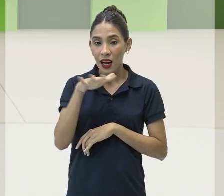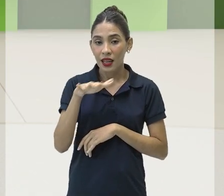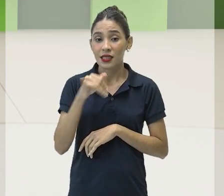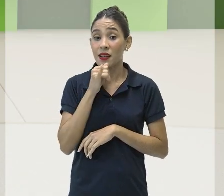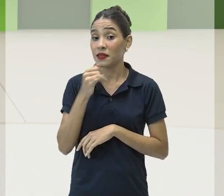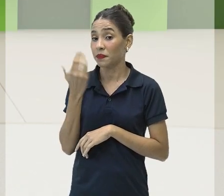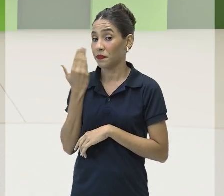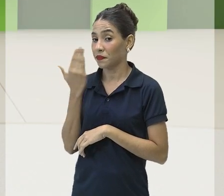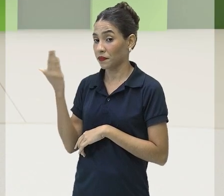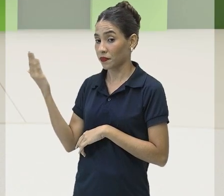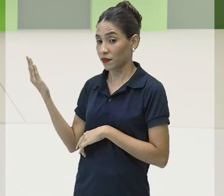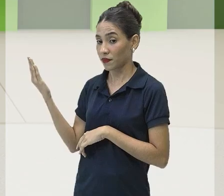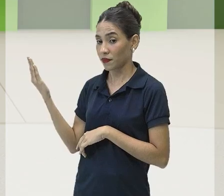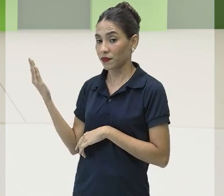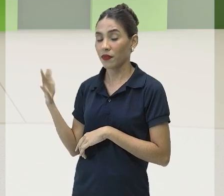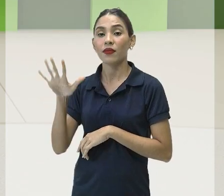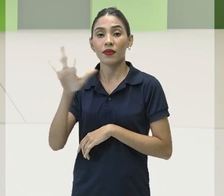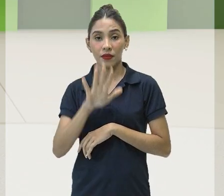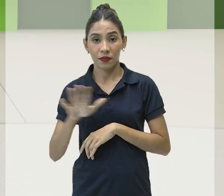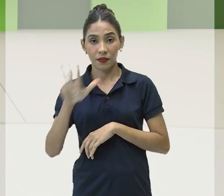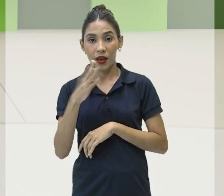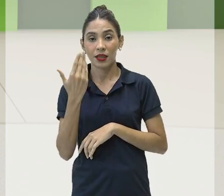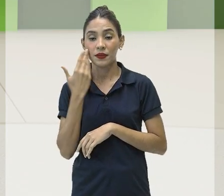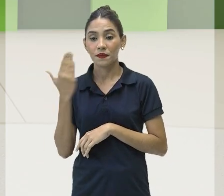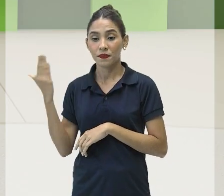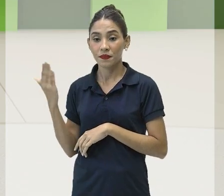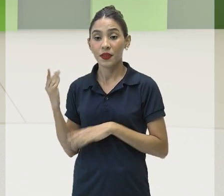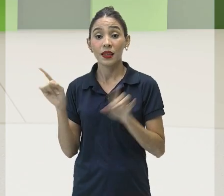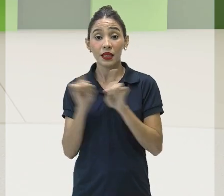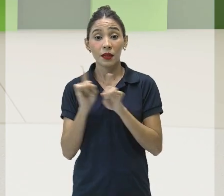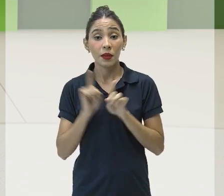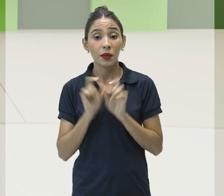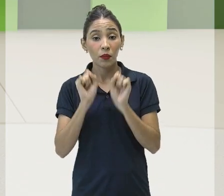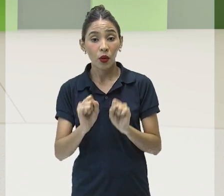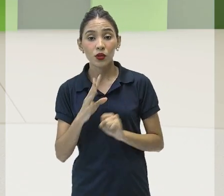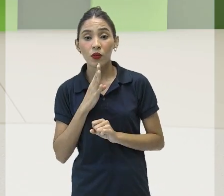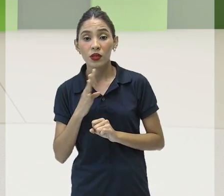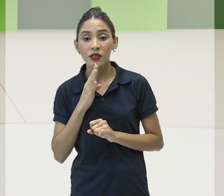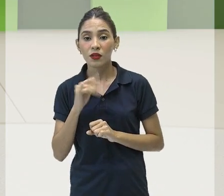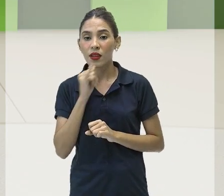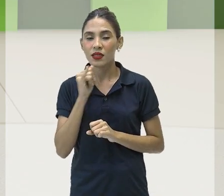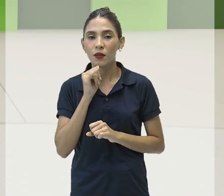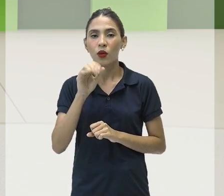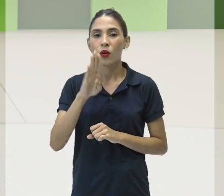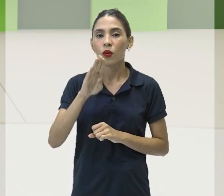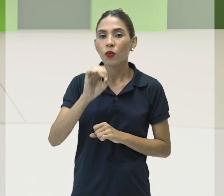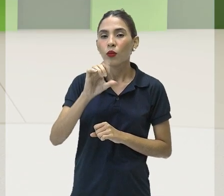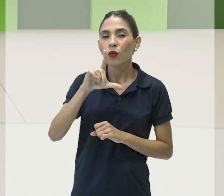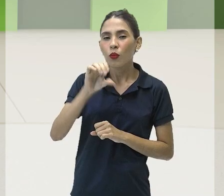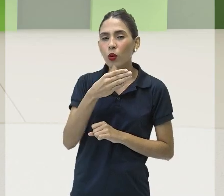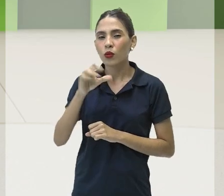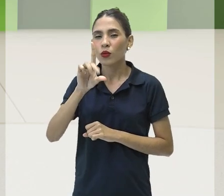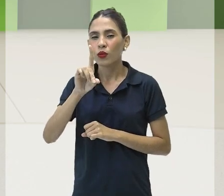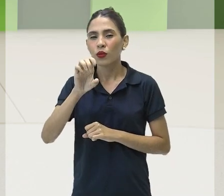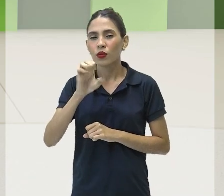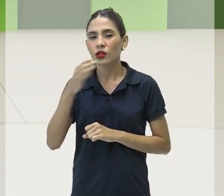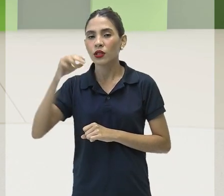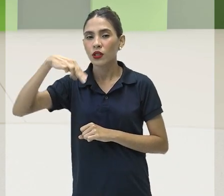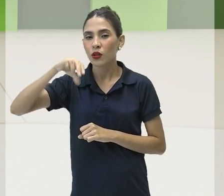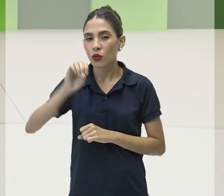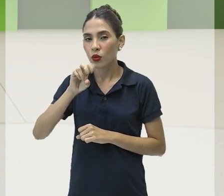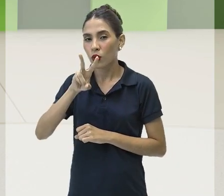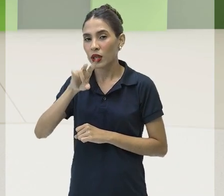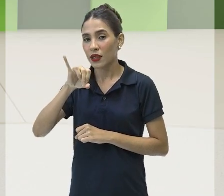né? Esse formato aqui que a gente observa, ele também pode ser conhecido como BOVA, né, como a gente identifica aqui